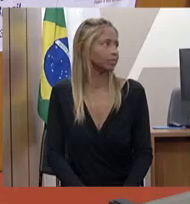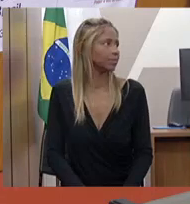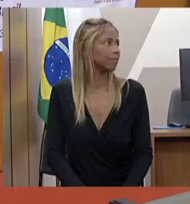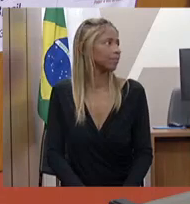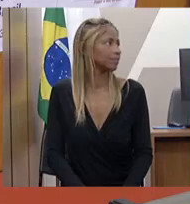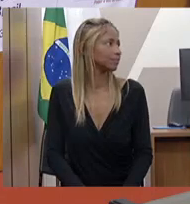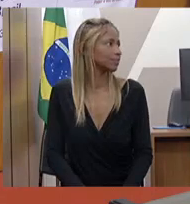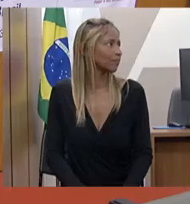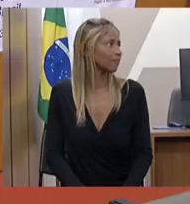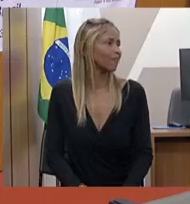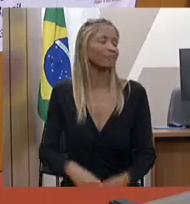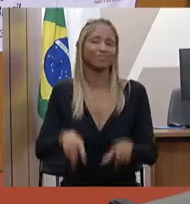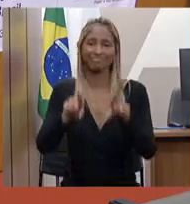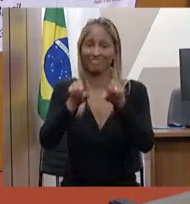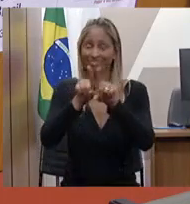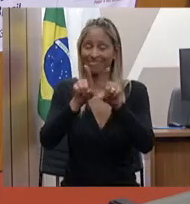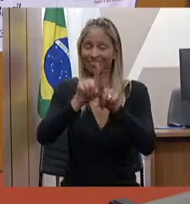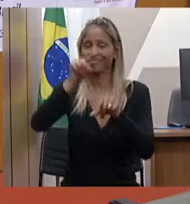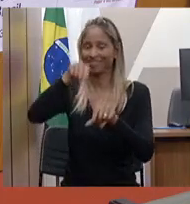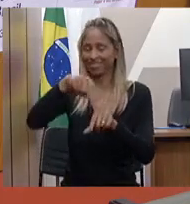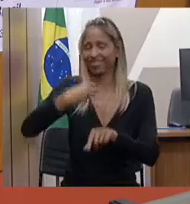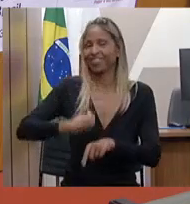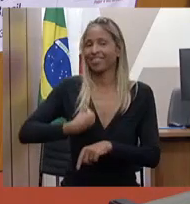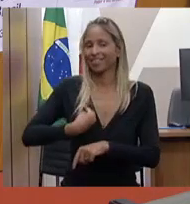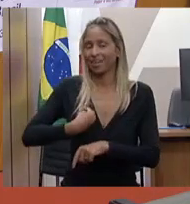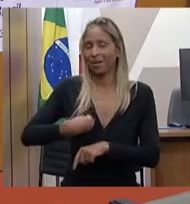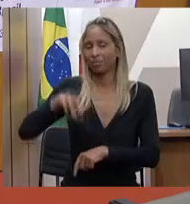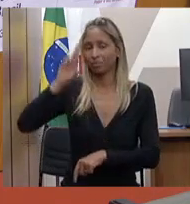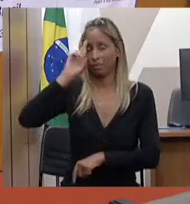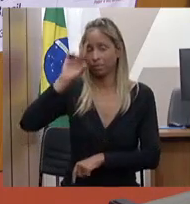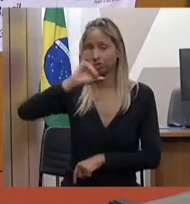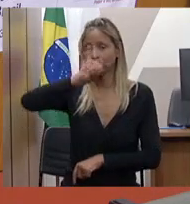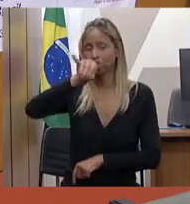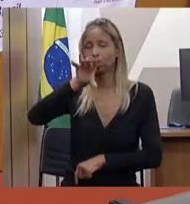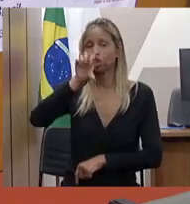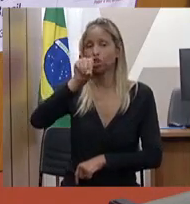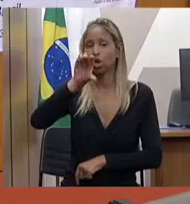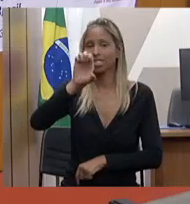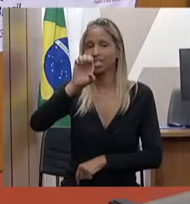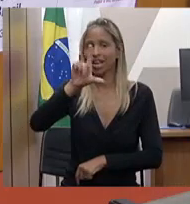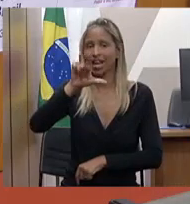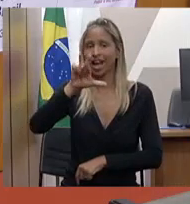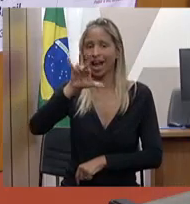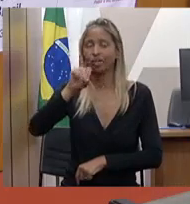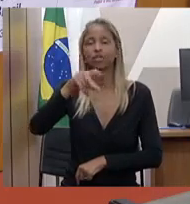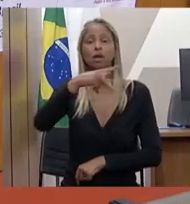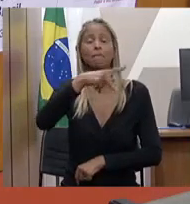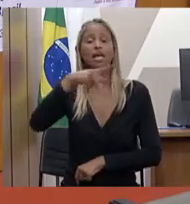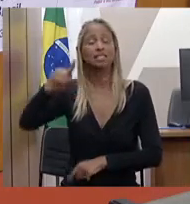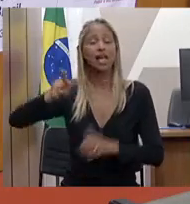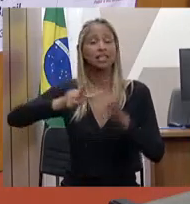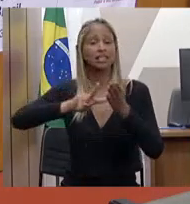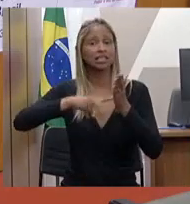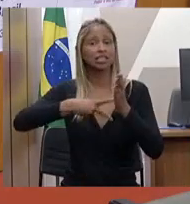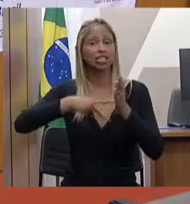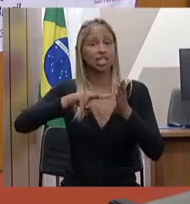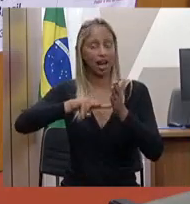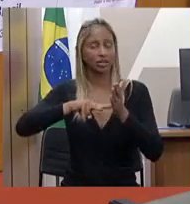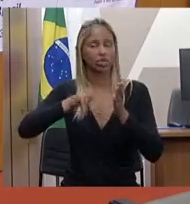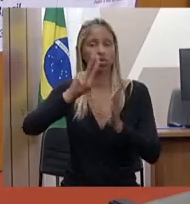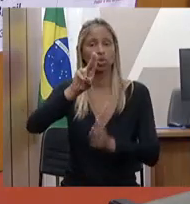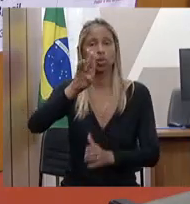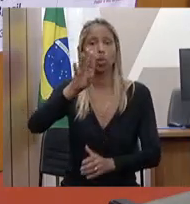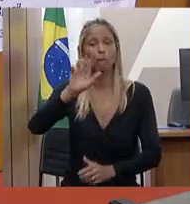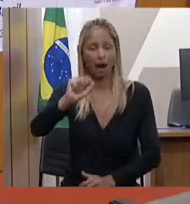teremos também daqui a pouco a presença do Senhor José Carlos Reis Pereira presidente do sindicato dos marceneiros de Ubá